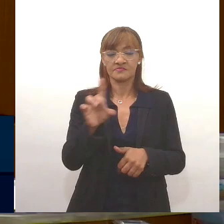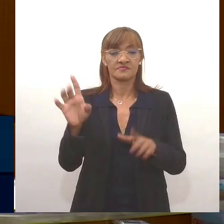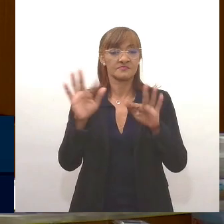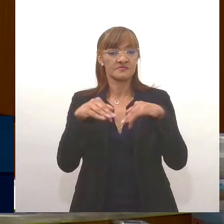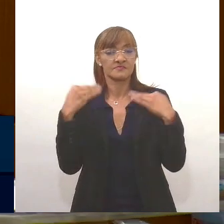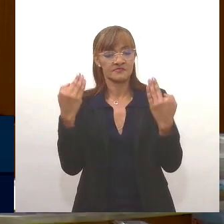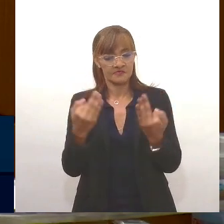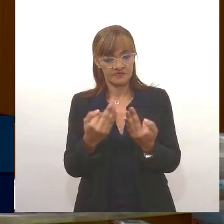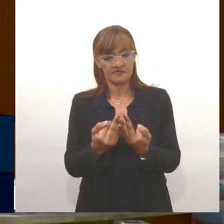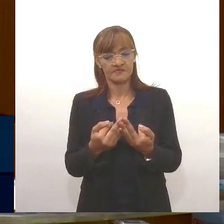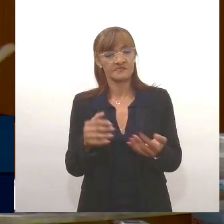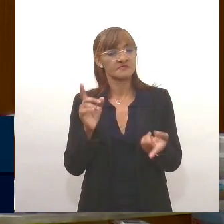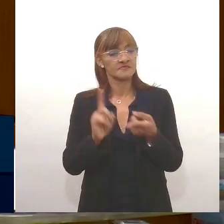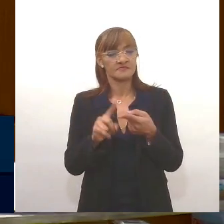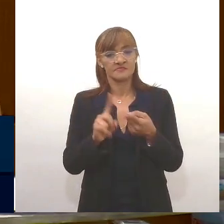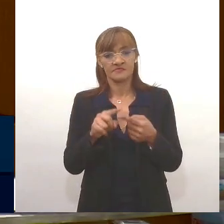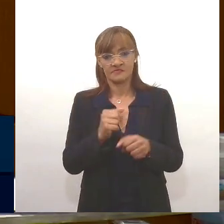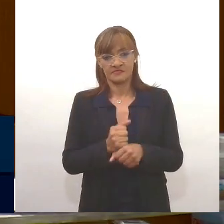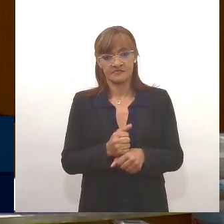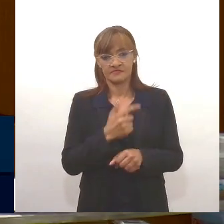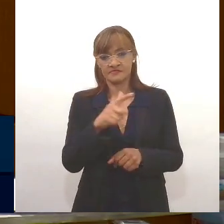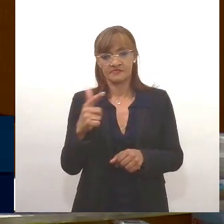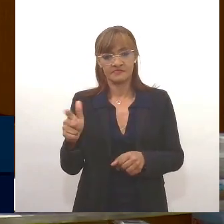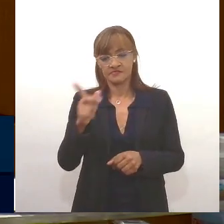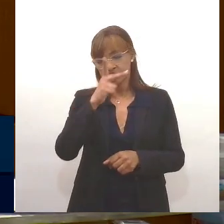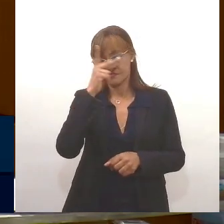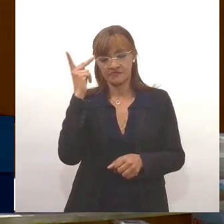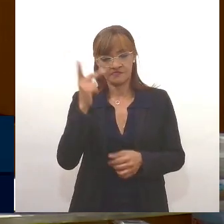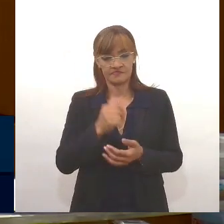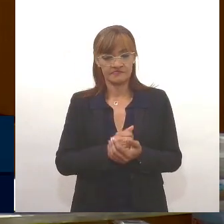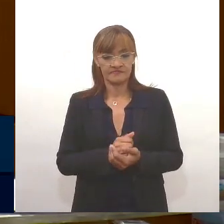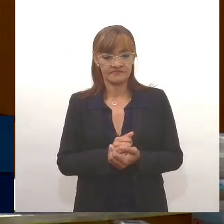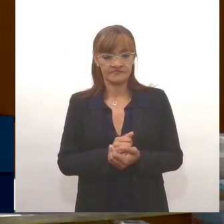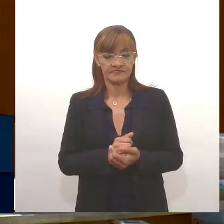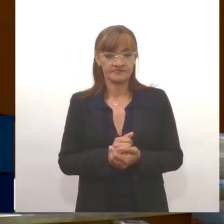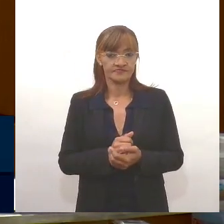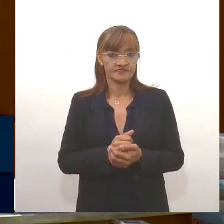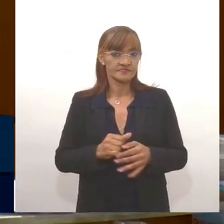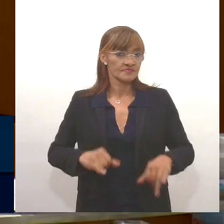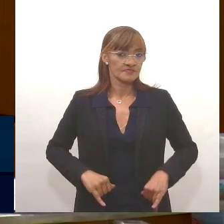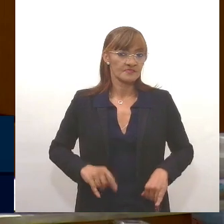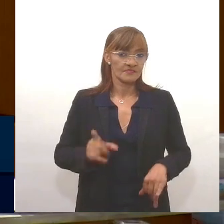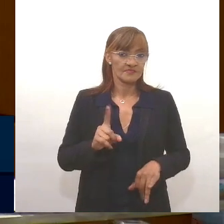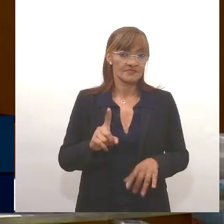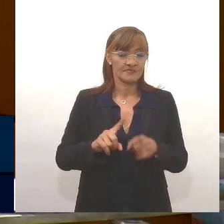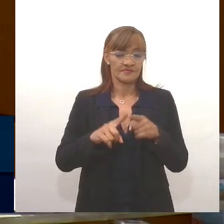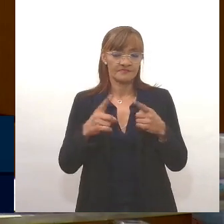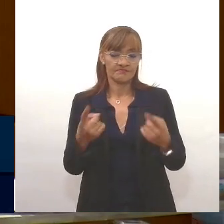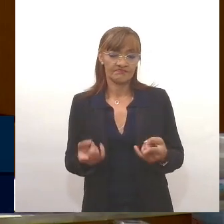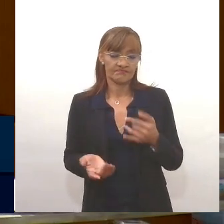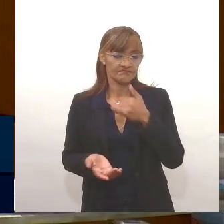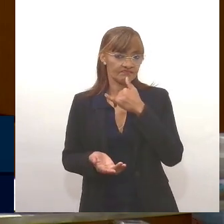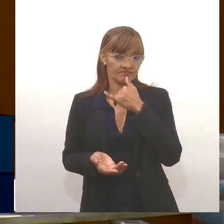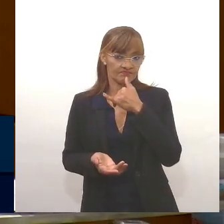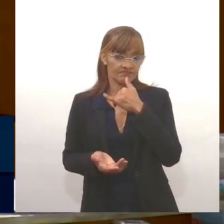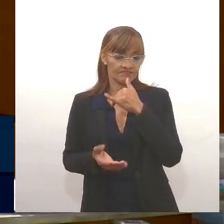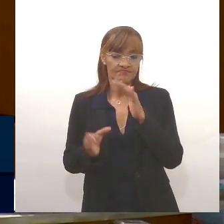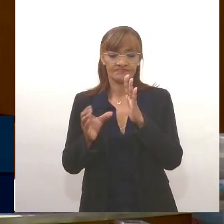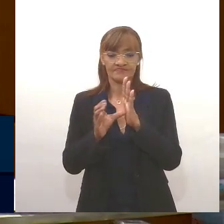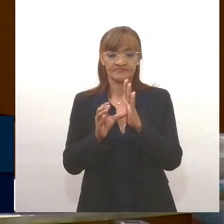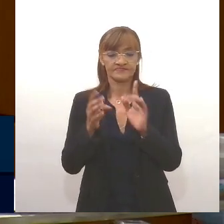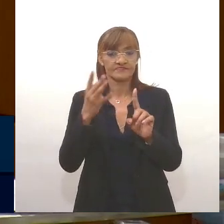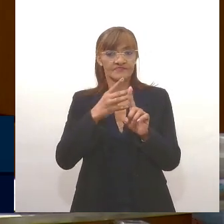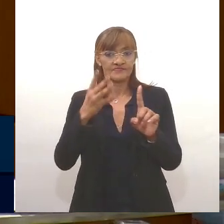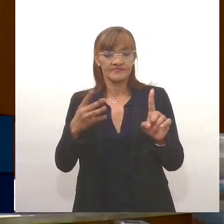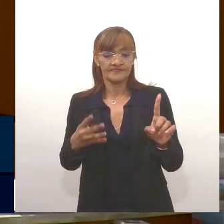ninguém mais passe por essa dor mas infelizmente a população LGBT e principalmente quando tem